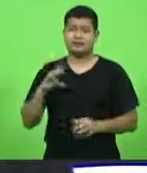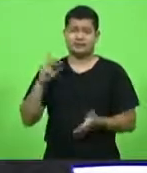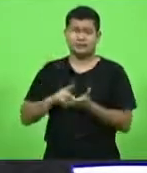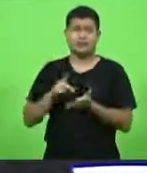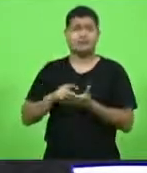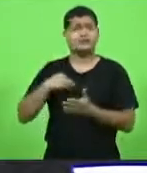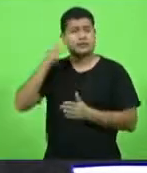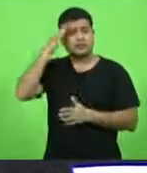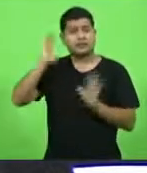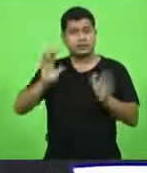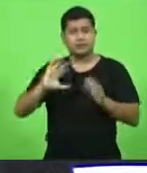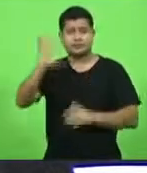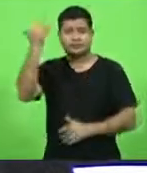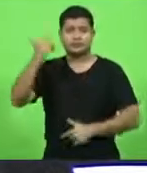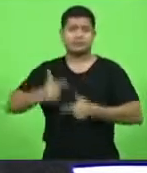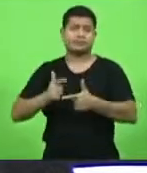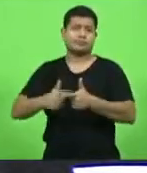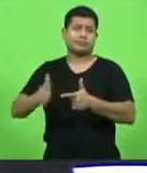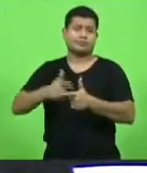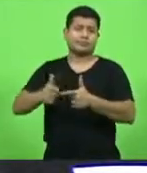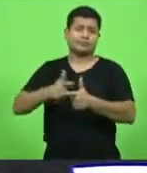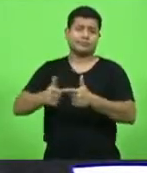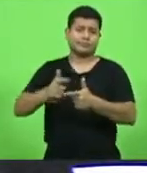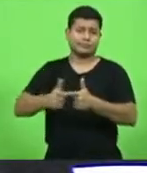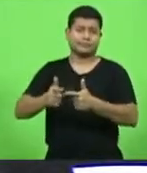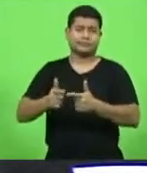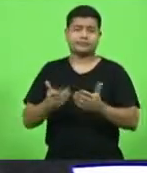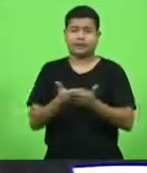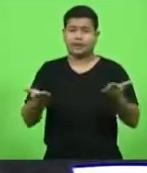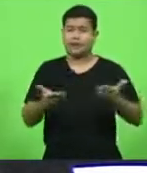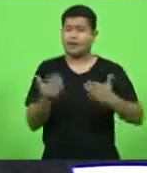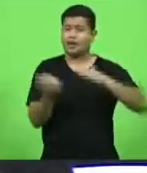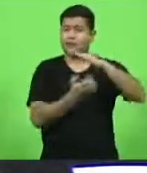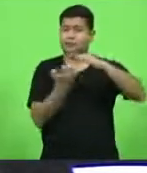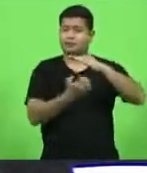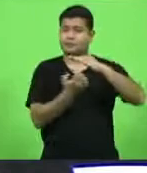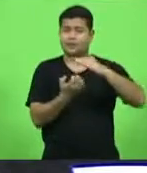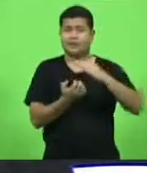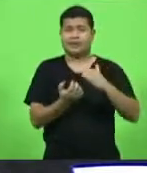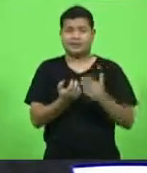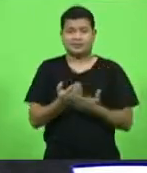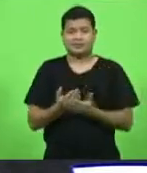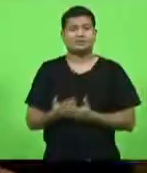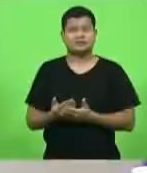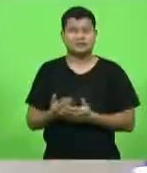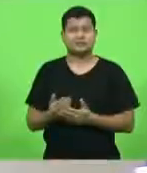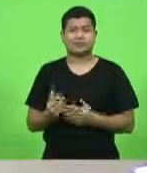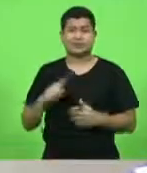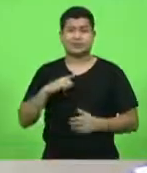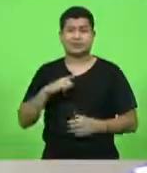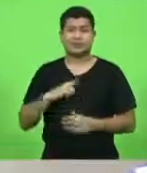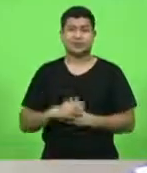que o Catarinense e paga os impostos tá sofrendo Obrigado Presidente Opa a